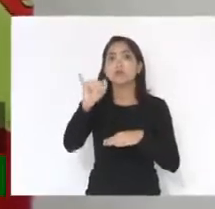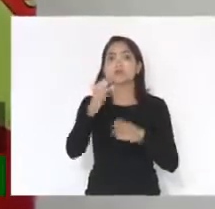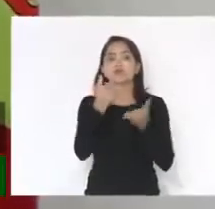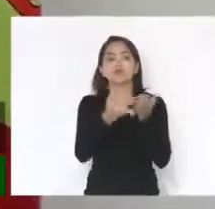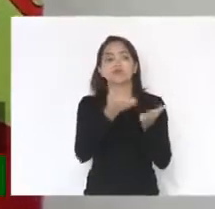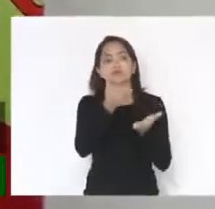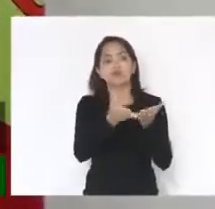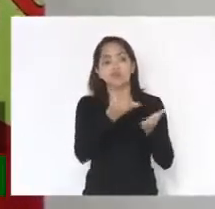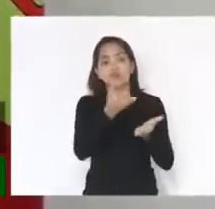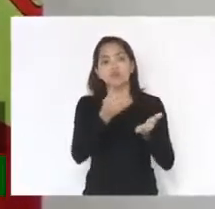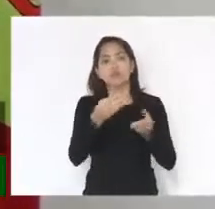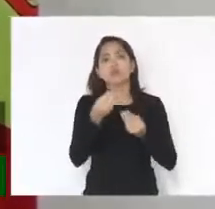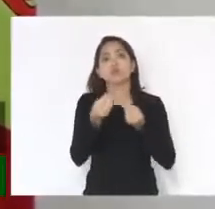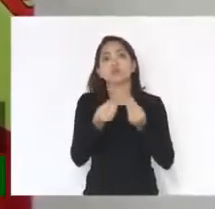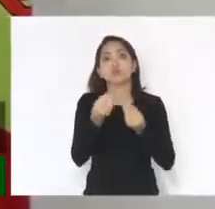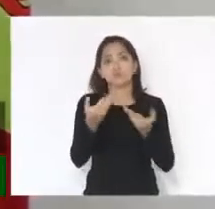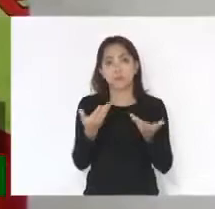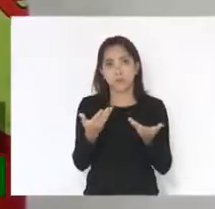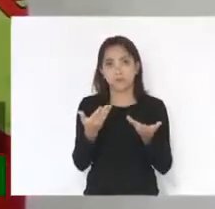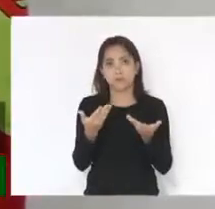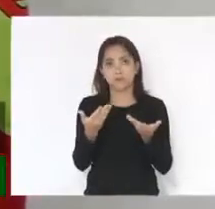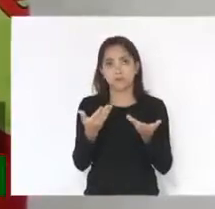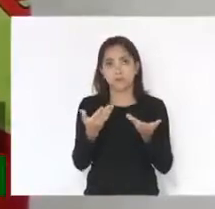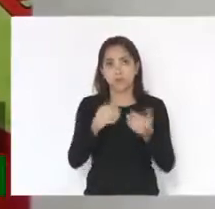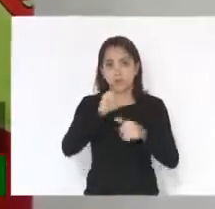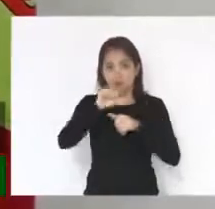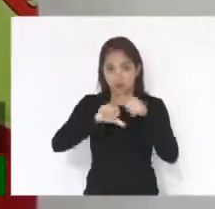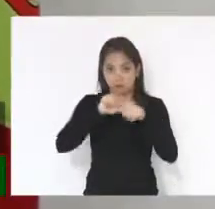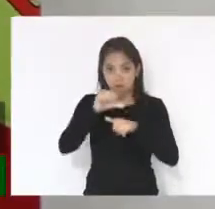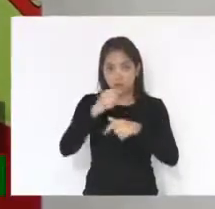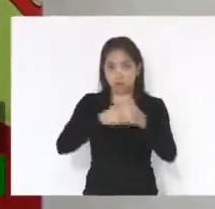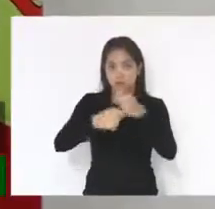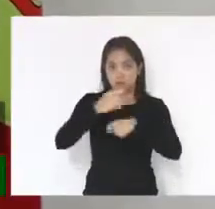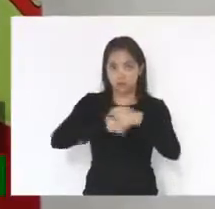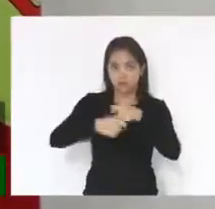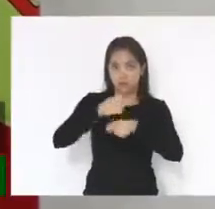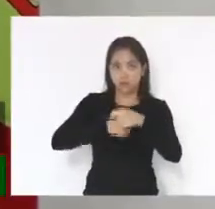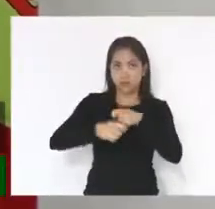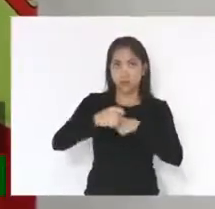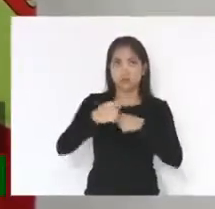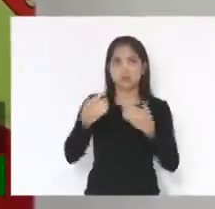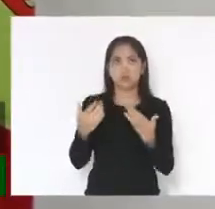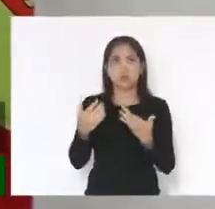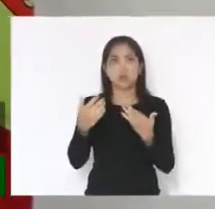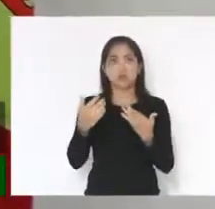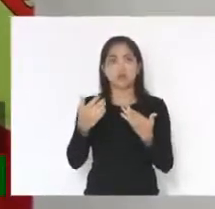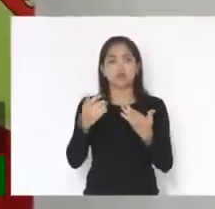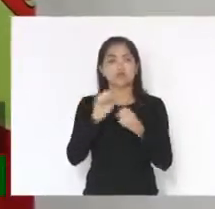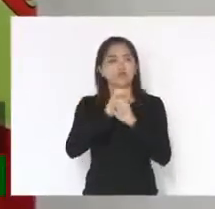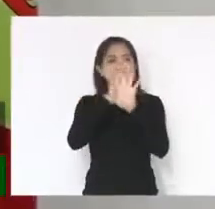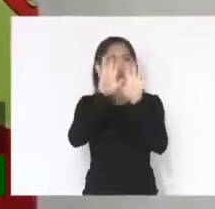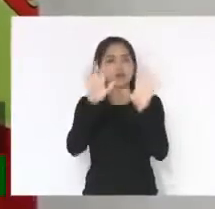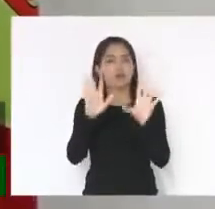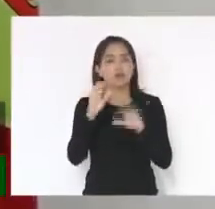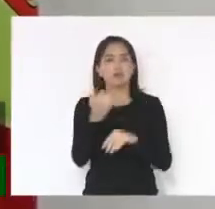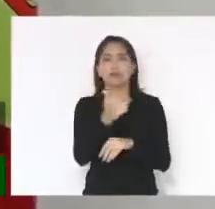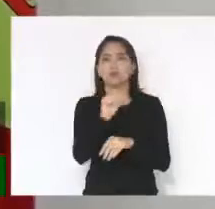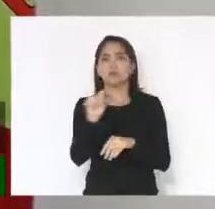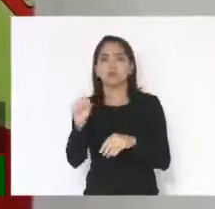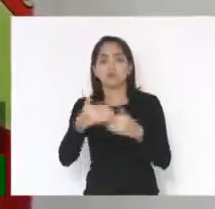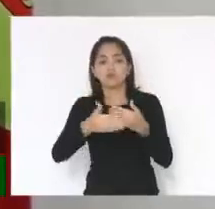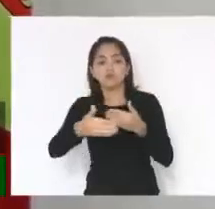Como? Na reforma administrativa, não há claramente uma definição do que vai